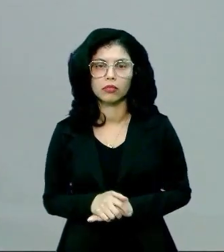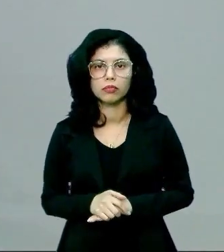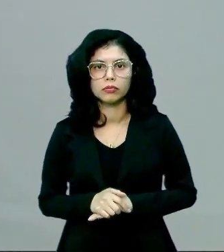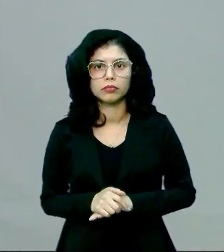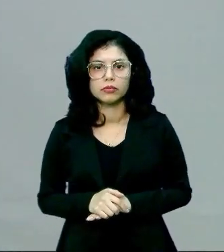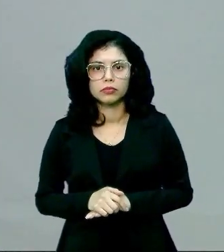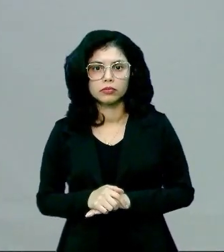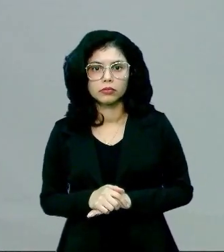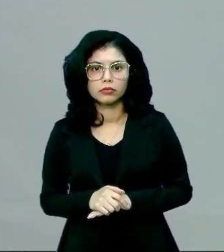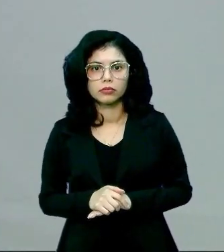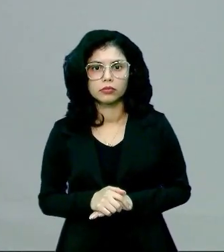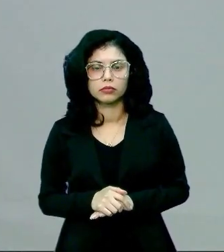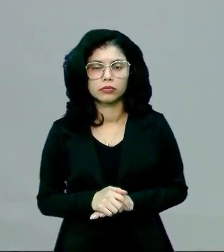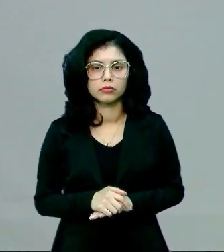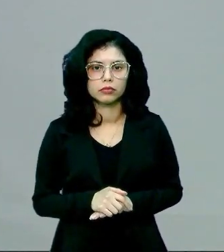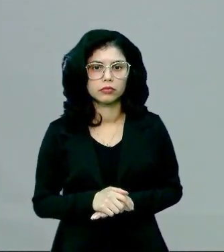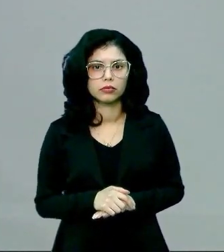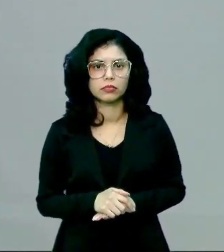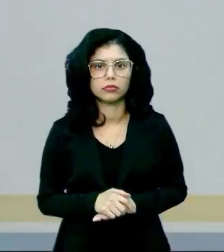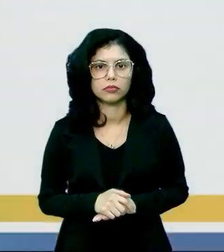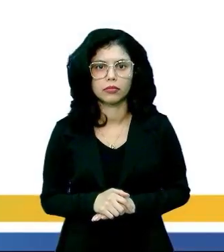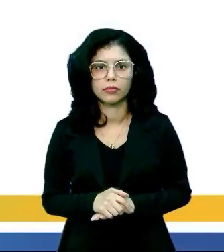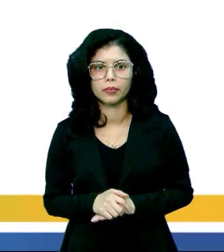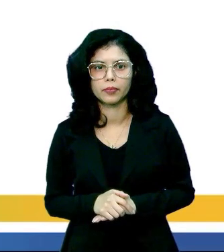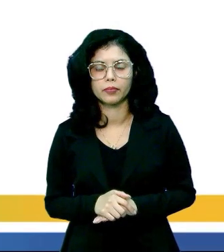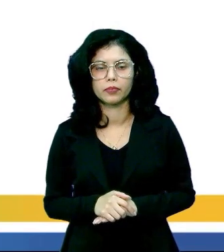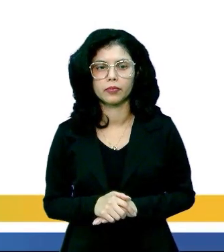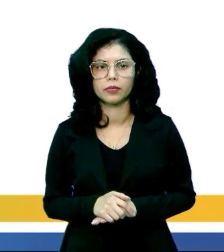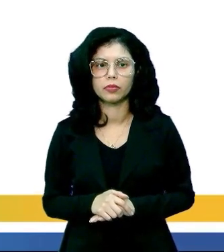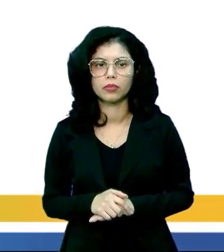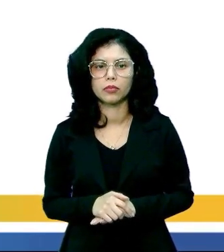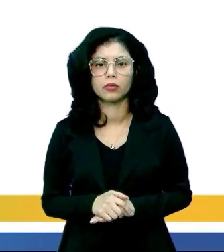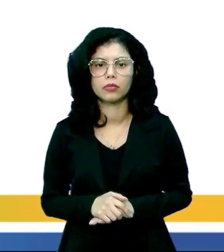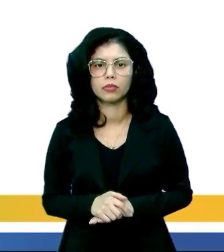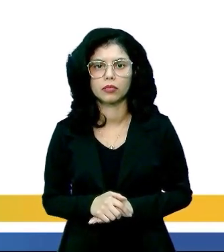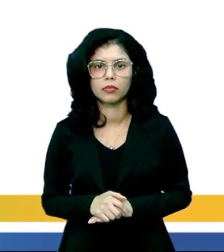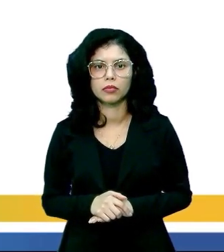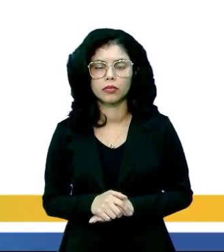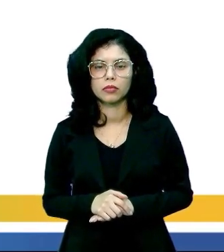só colocando em ordem. Então vamos lá.